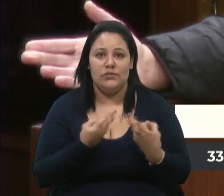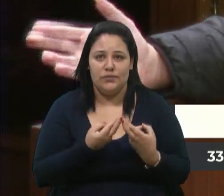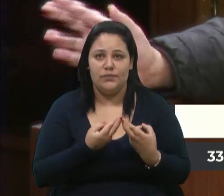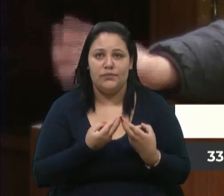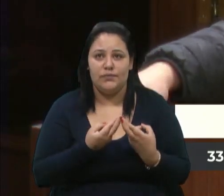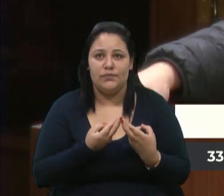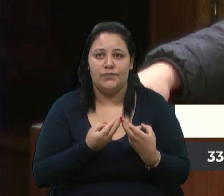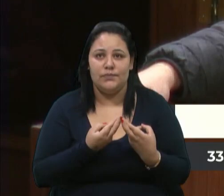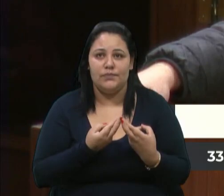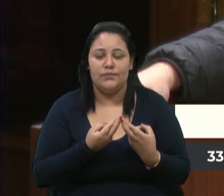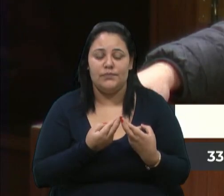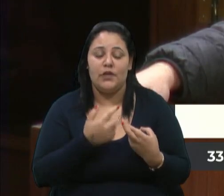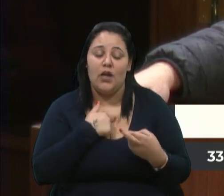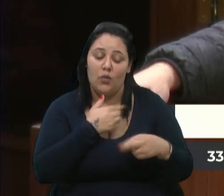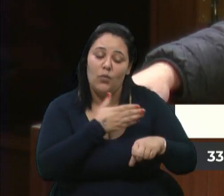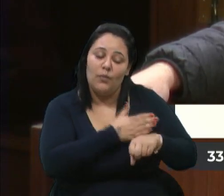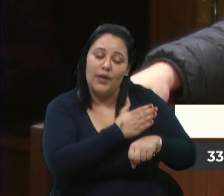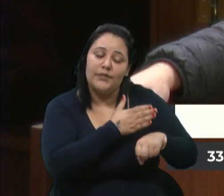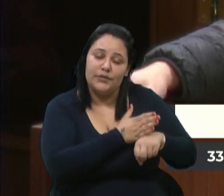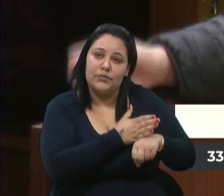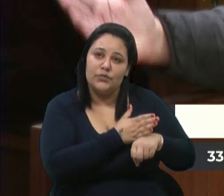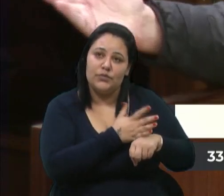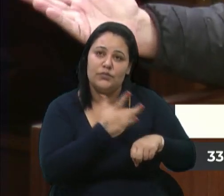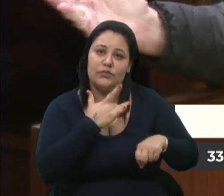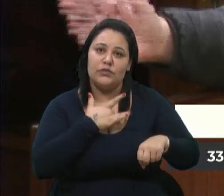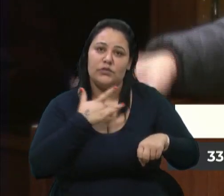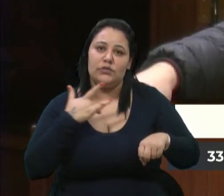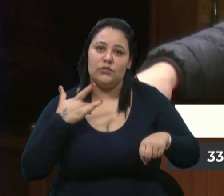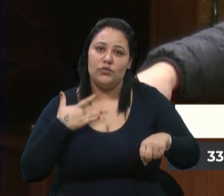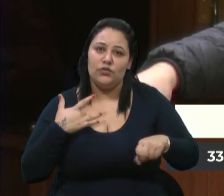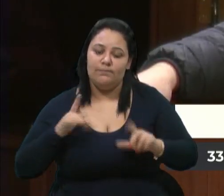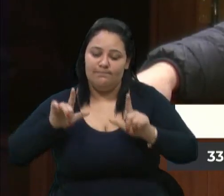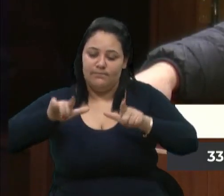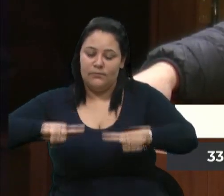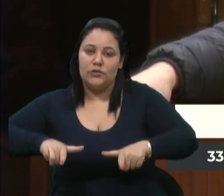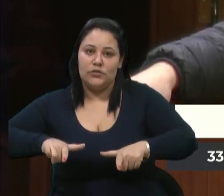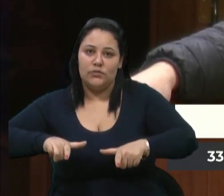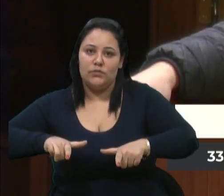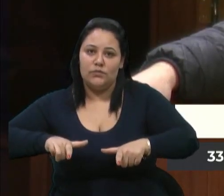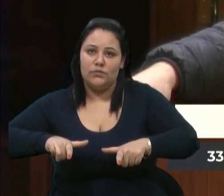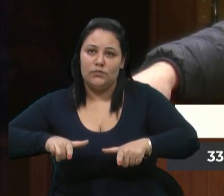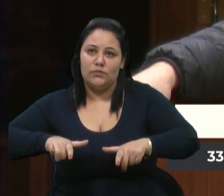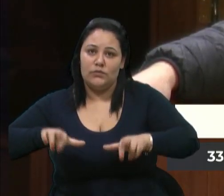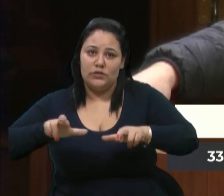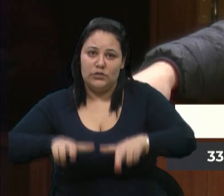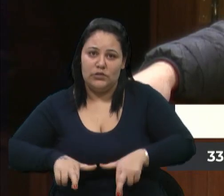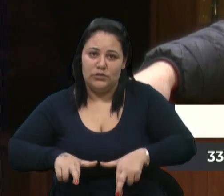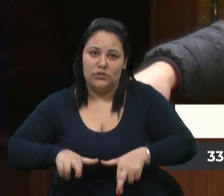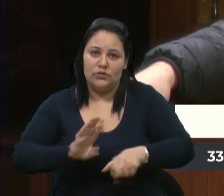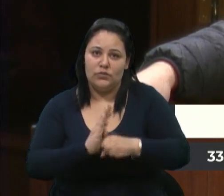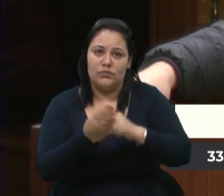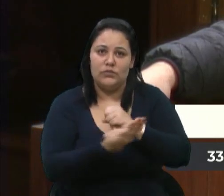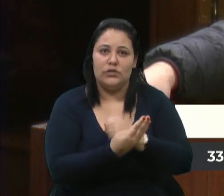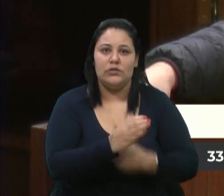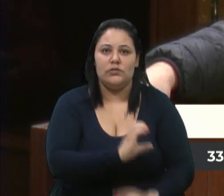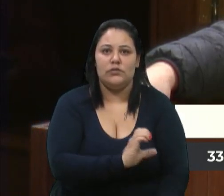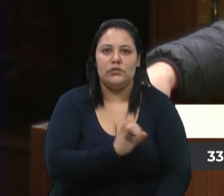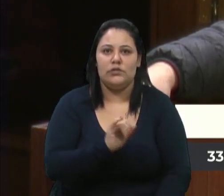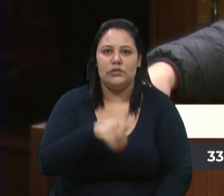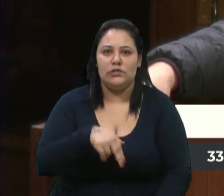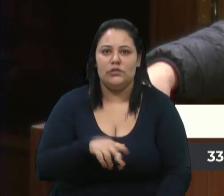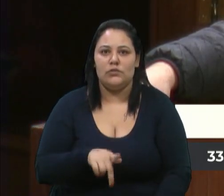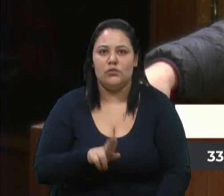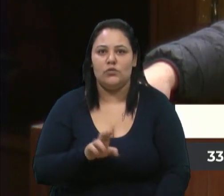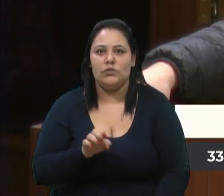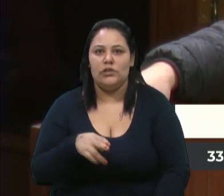eu faço parte da saúde ali local, da região do território do Cinquentenário, bairro Tijuca e